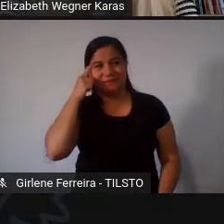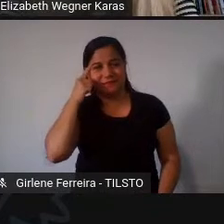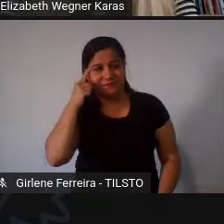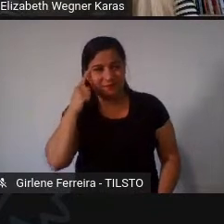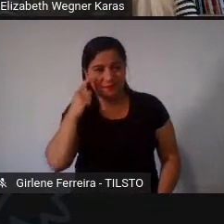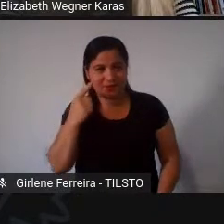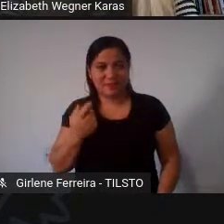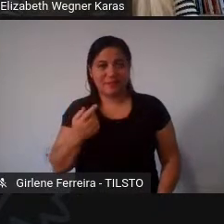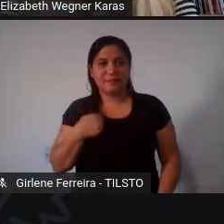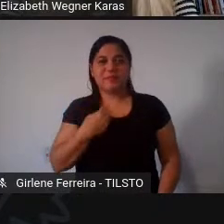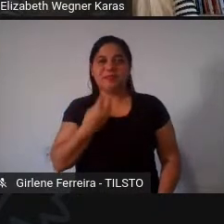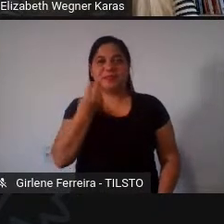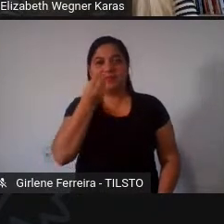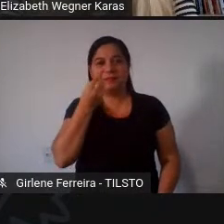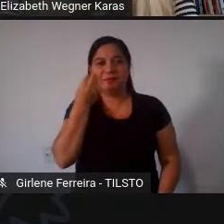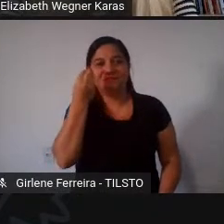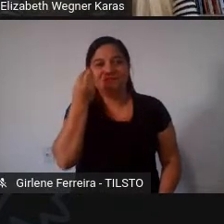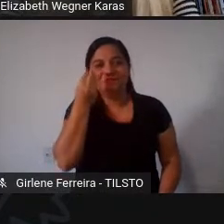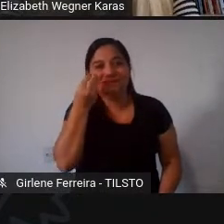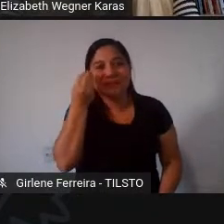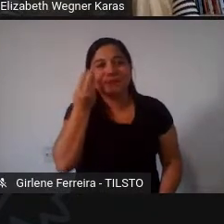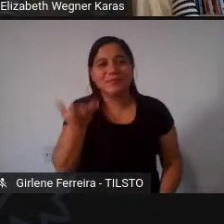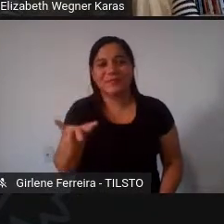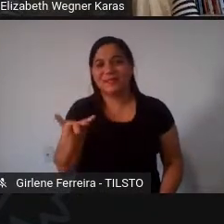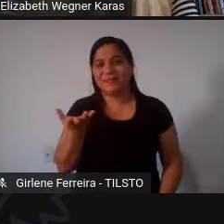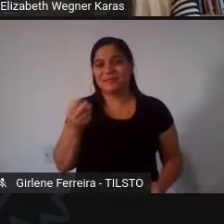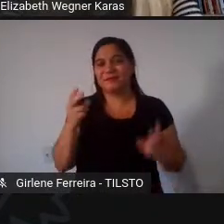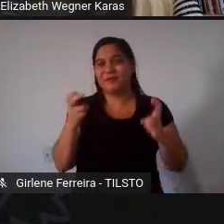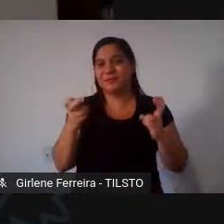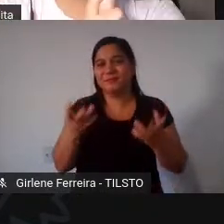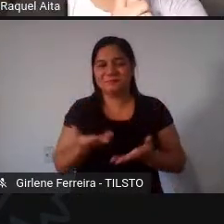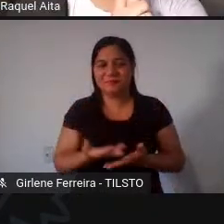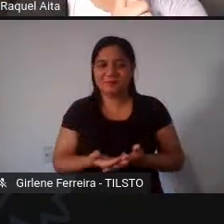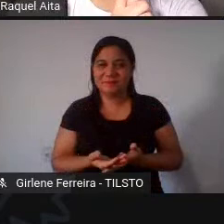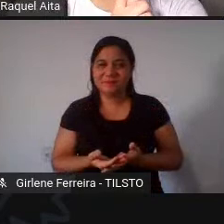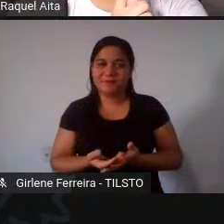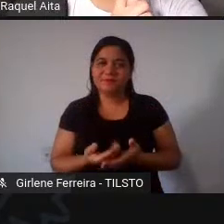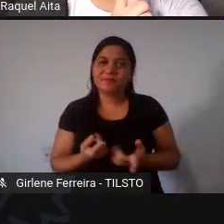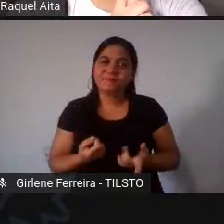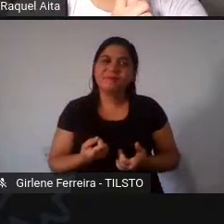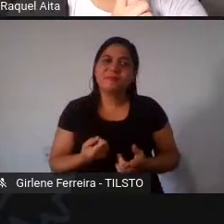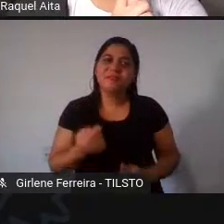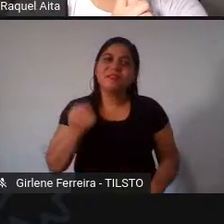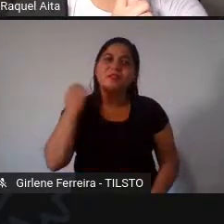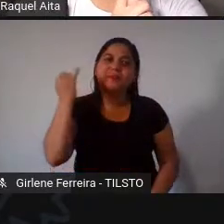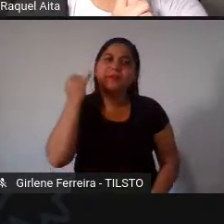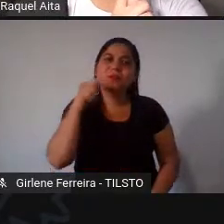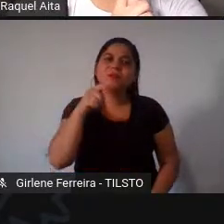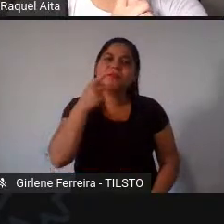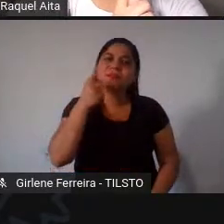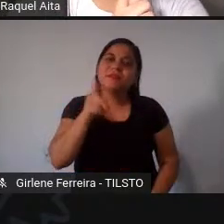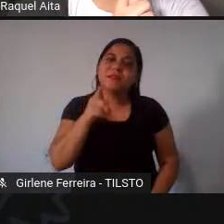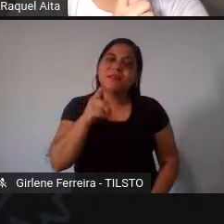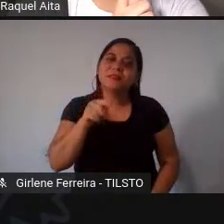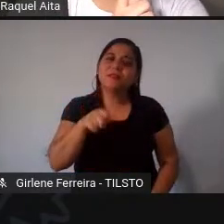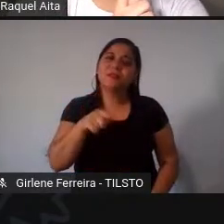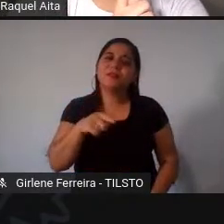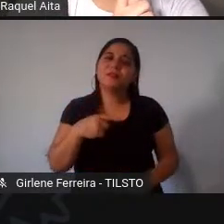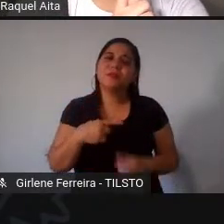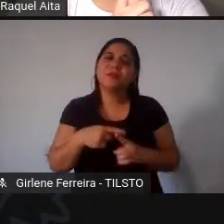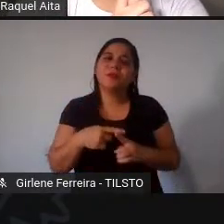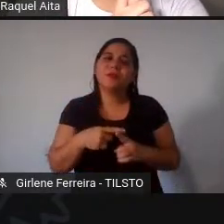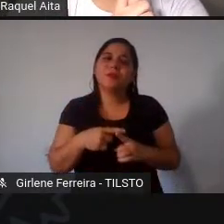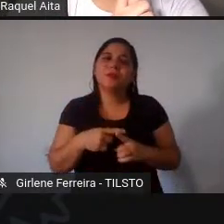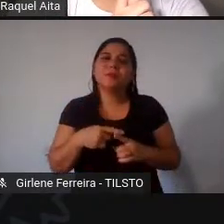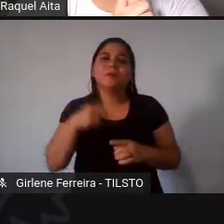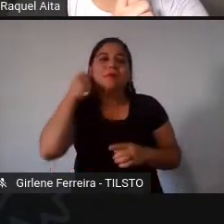a minha experiência com o assunto. É, e acho que é importante você estar falando, Raquel, porque ao momento que a gente está falando disso, é